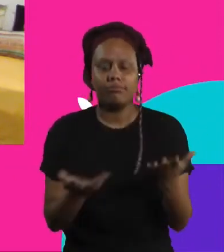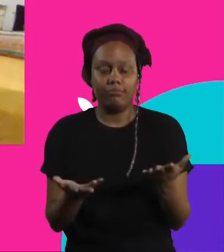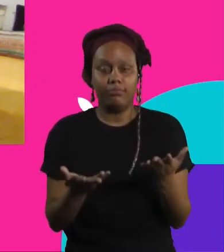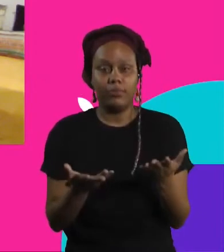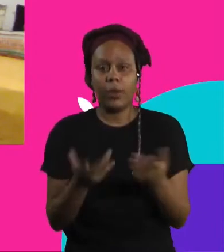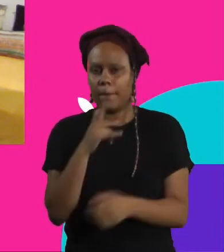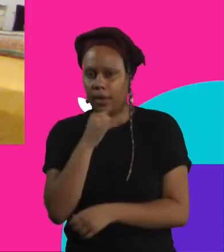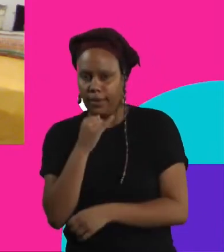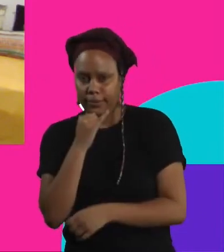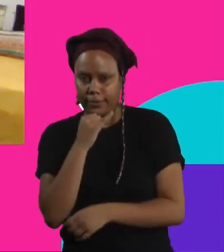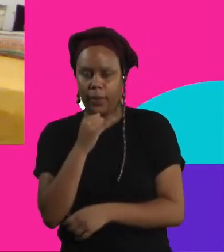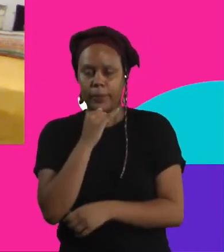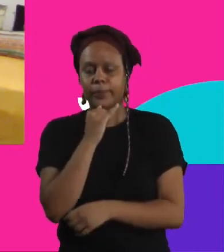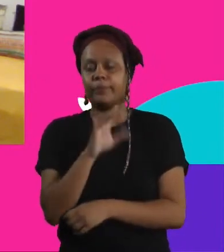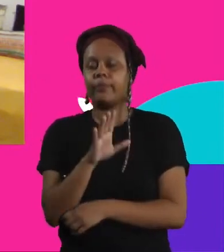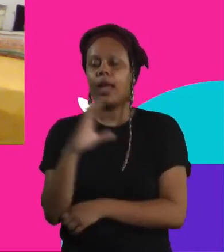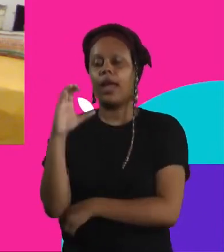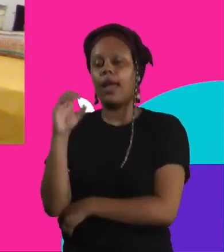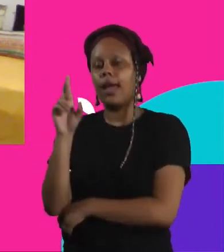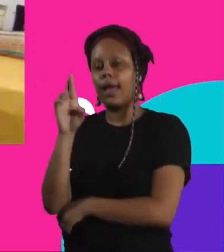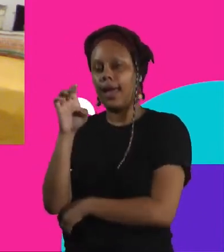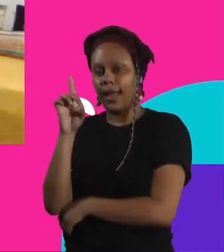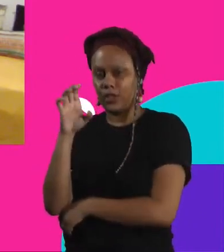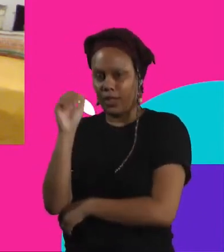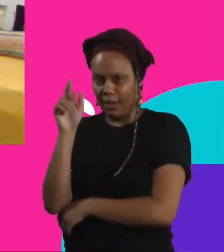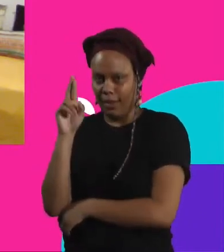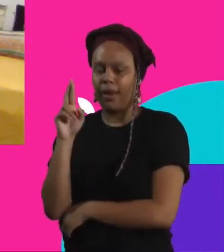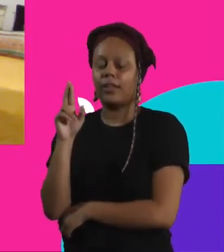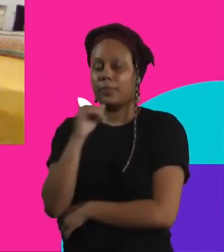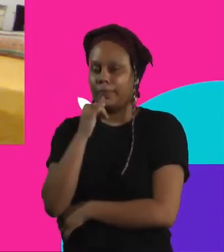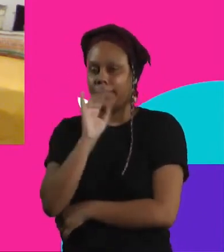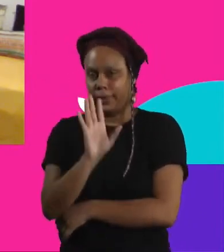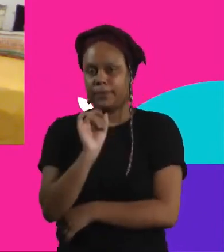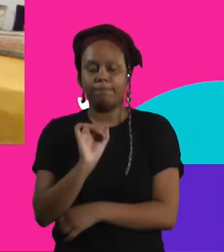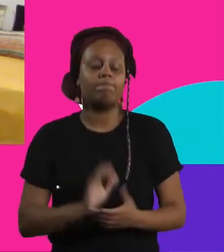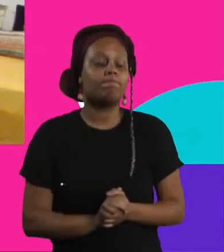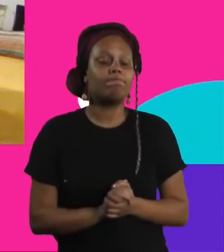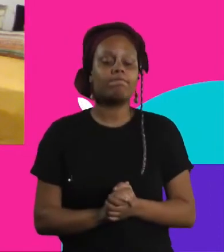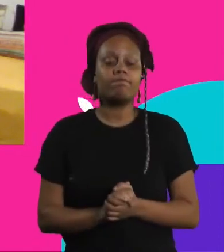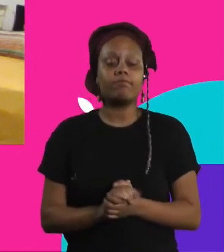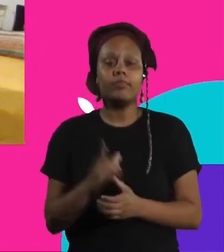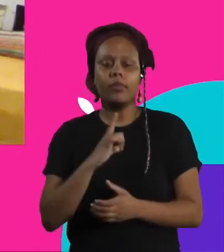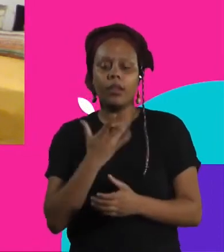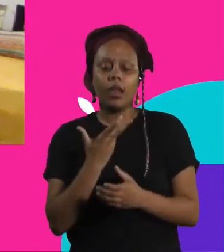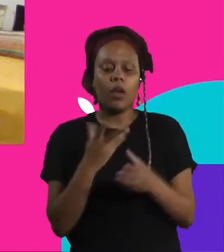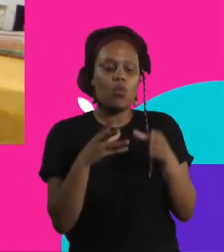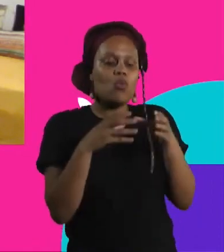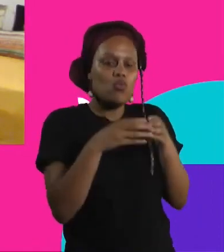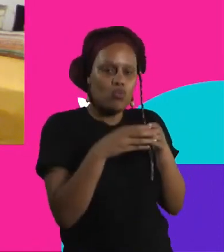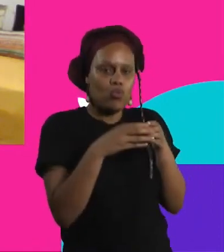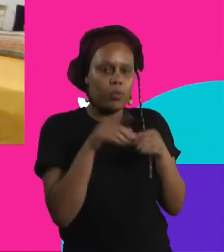Card, por exemplo, a gente fez um projeto muito bacana porque Credit Card é um negócio dentro do Grupo Itaú que é